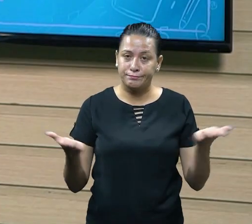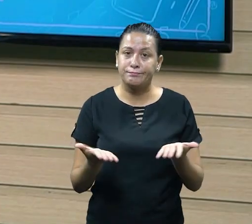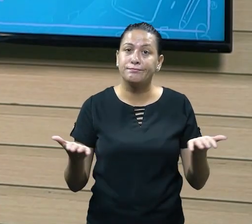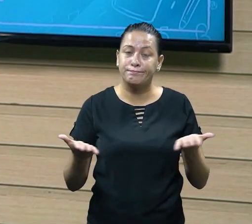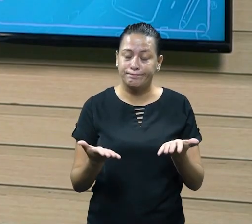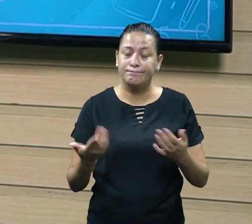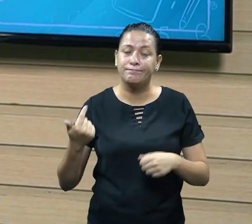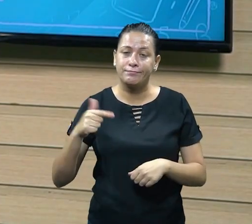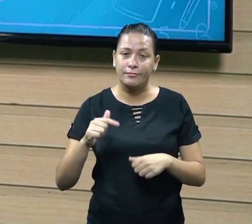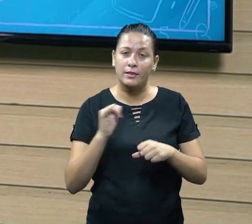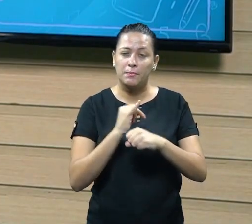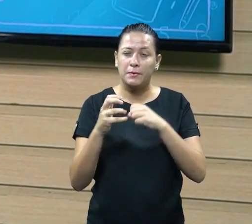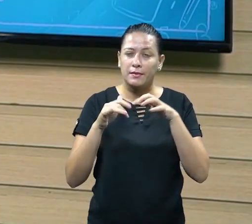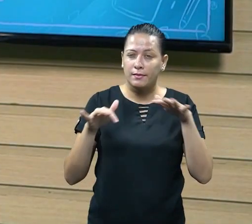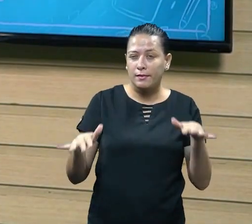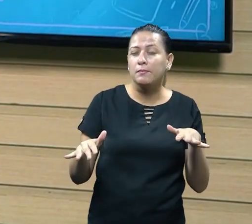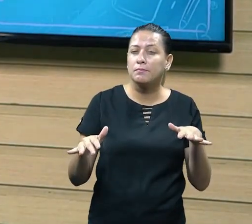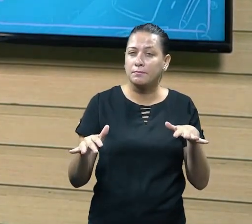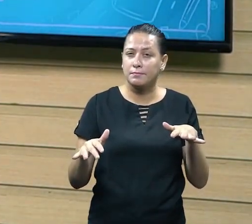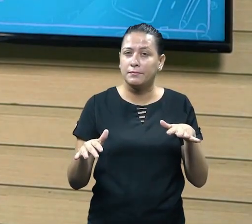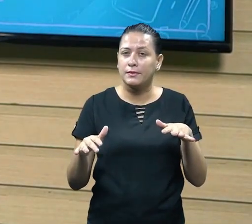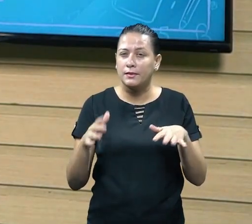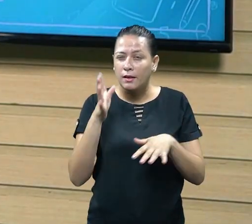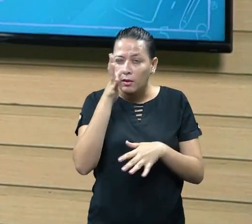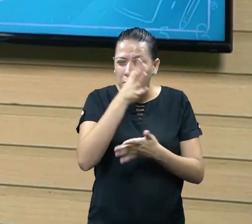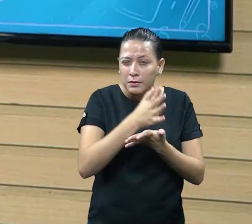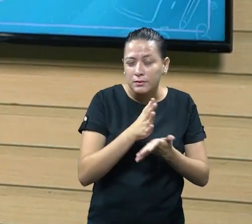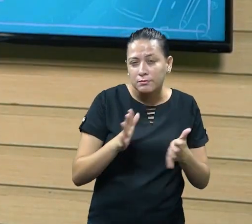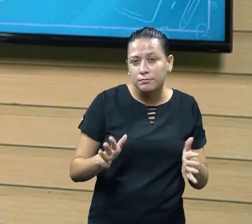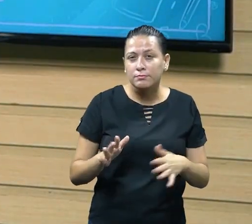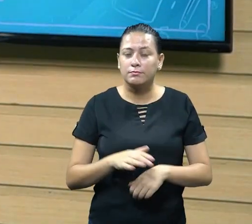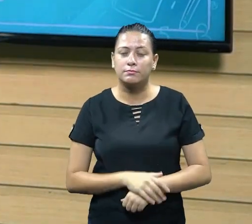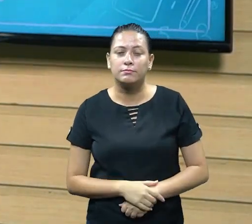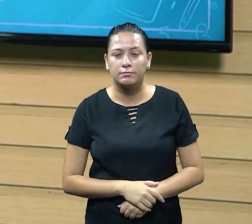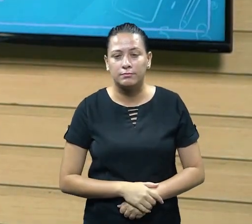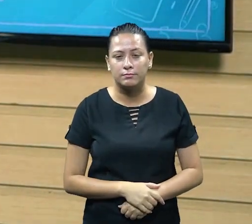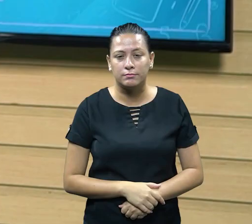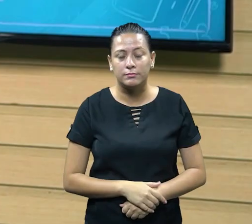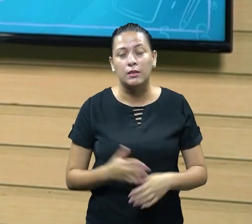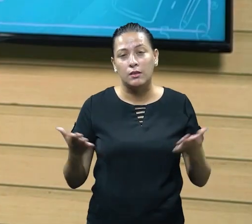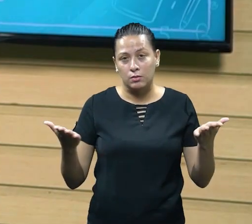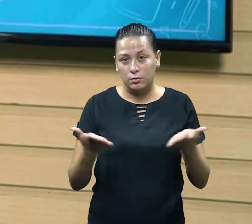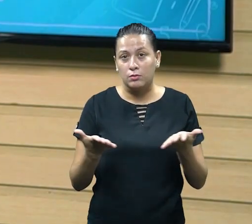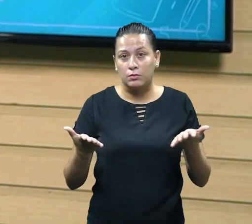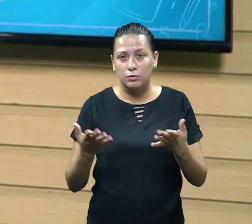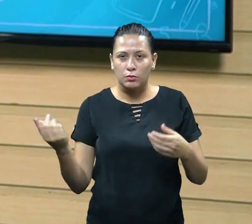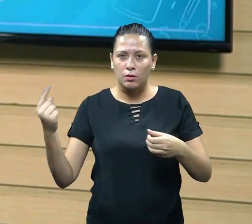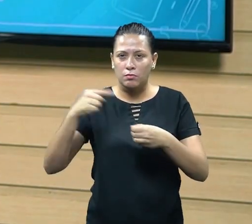E aí, mais uma vez, meu pedido, né? Pandemia está melhorando, está evoluindo, né? Vamos assistir nossas